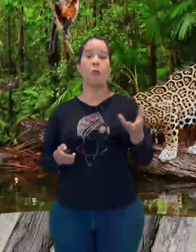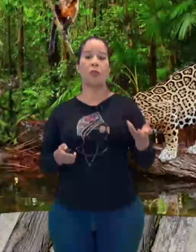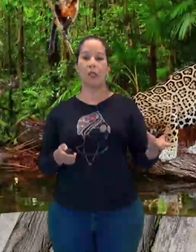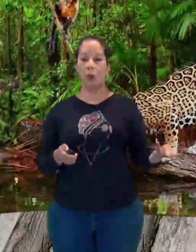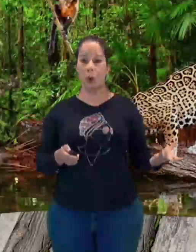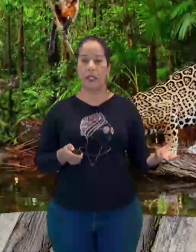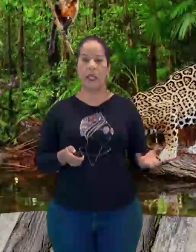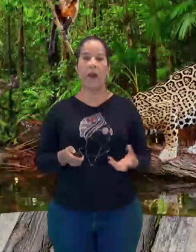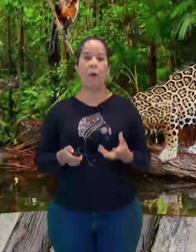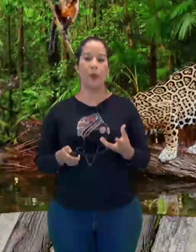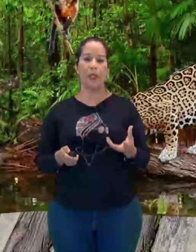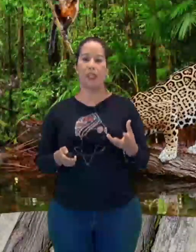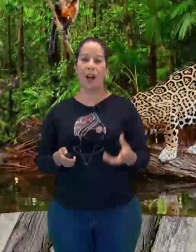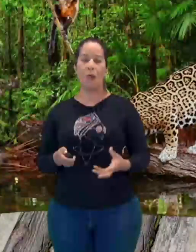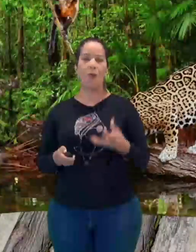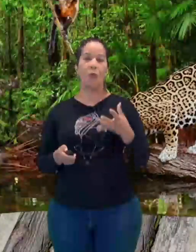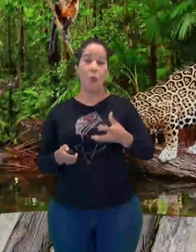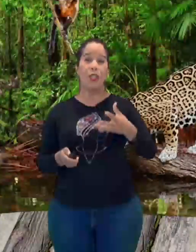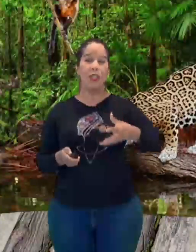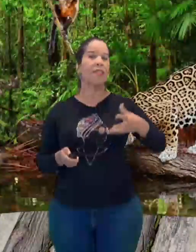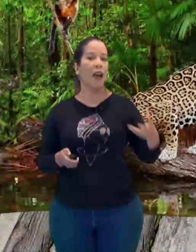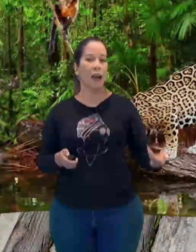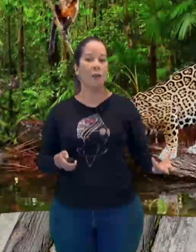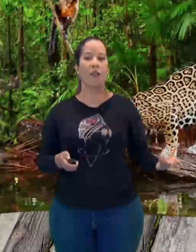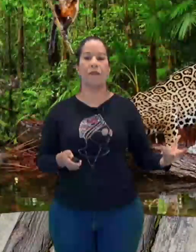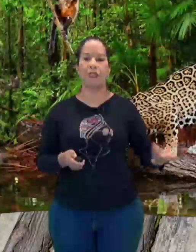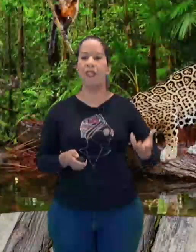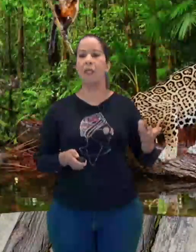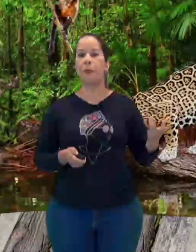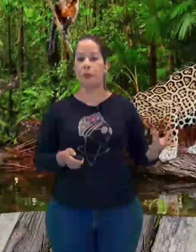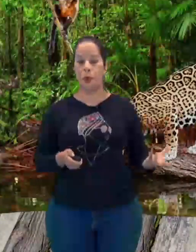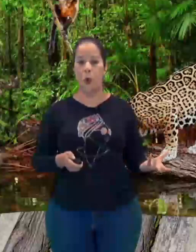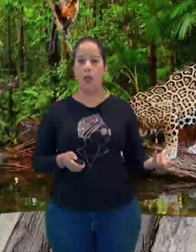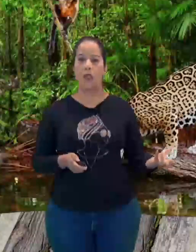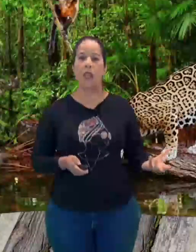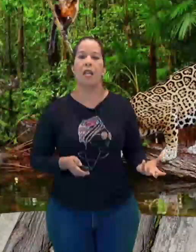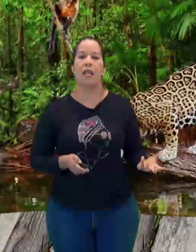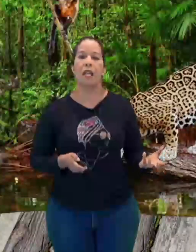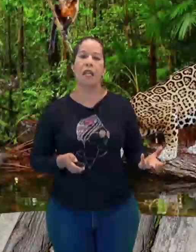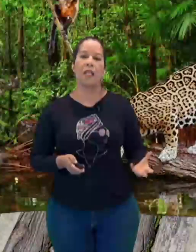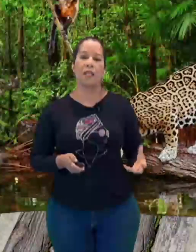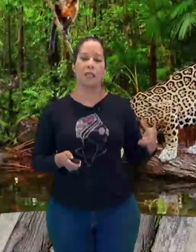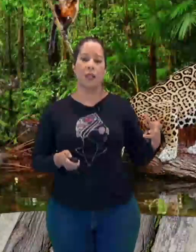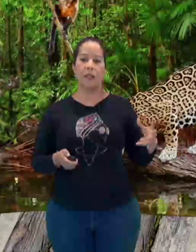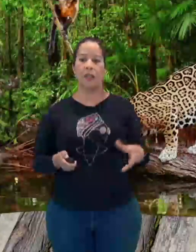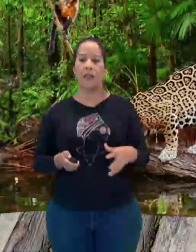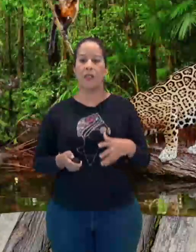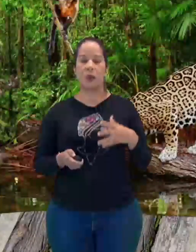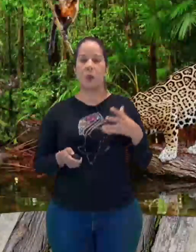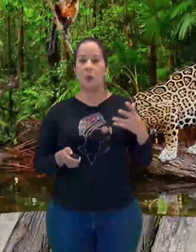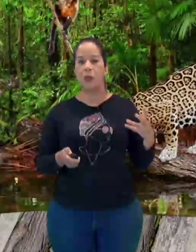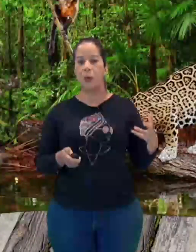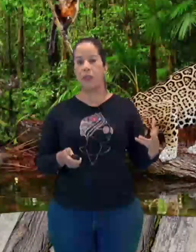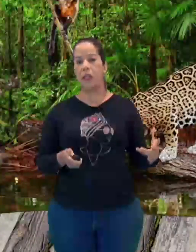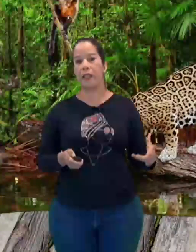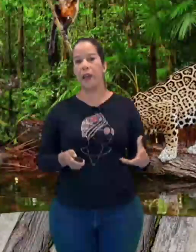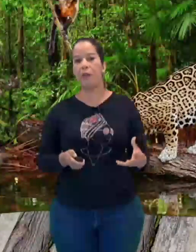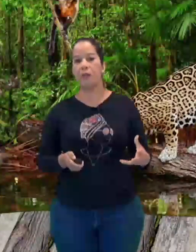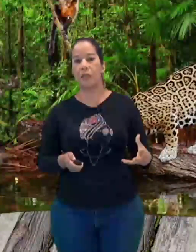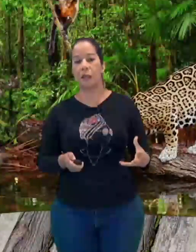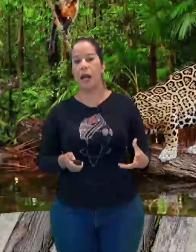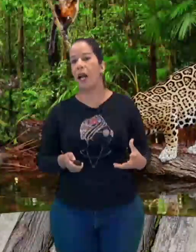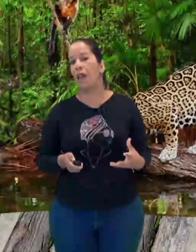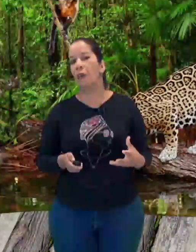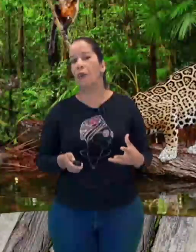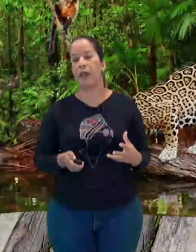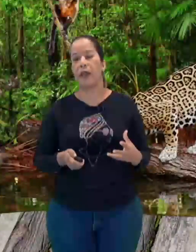de computador, que realmente causam um estrago na vida das pessoas, né, que tem aí seu material